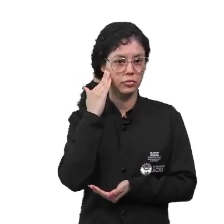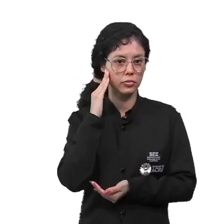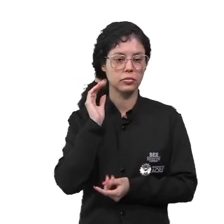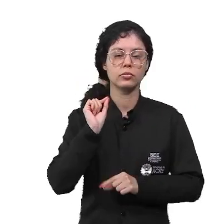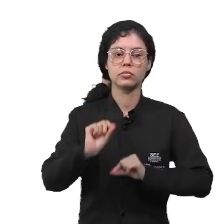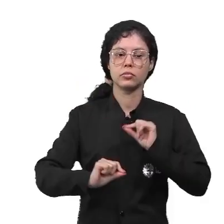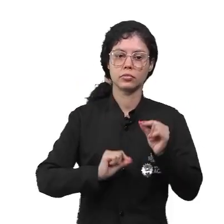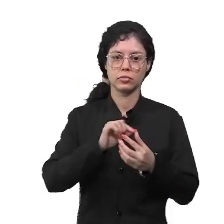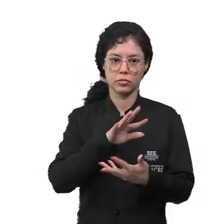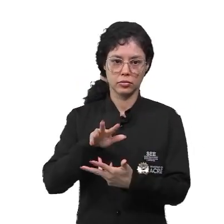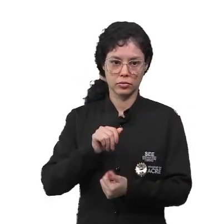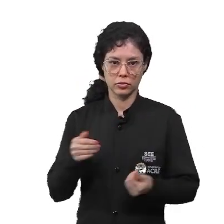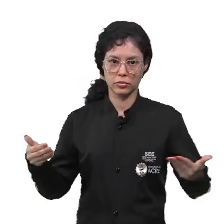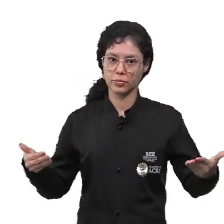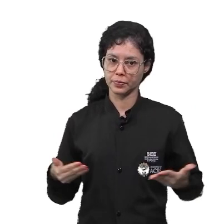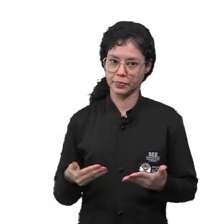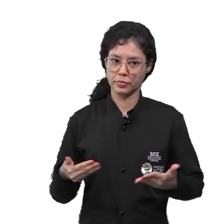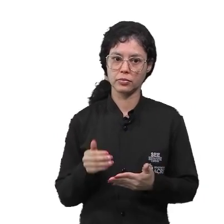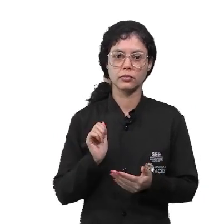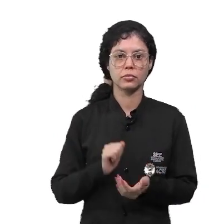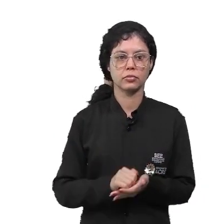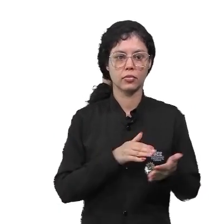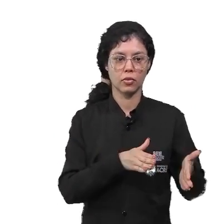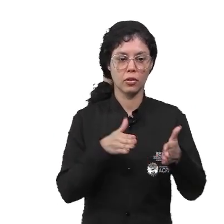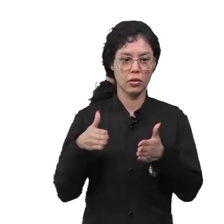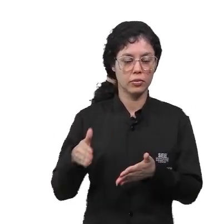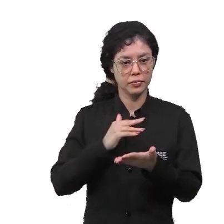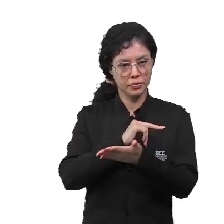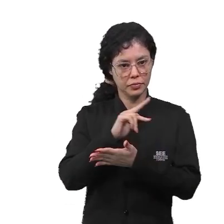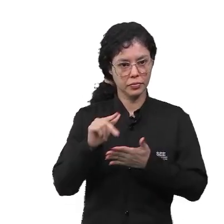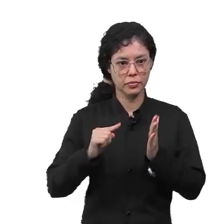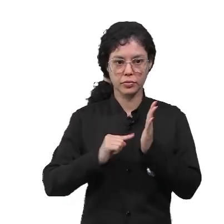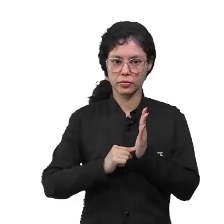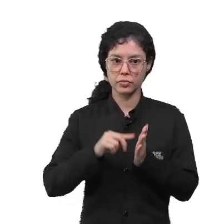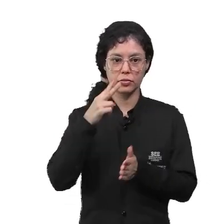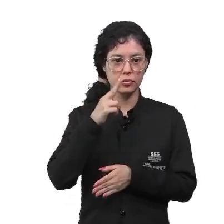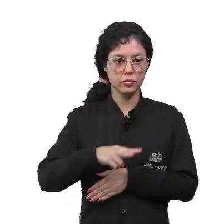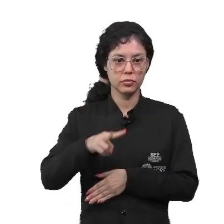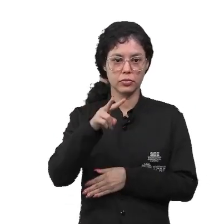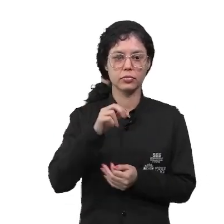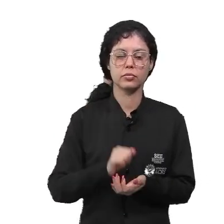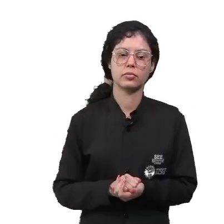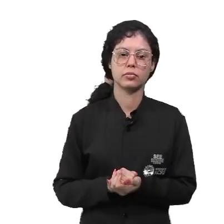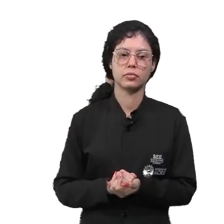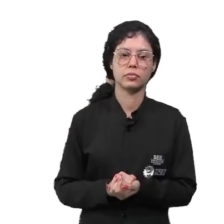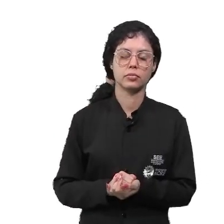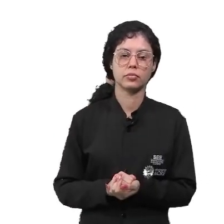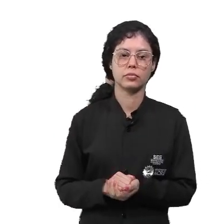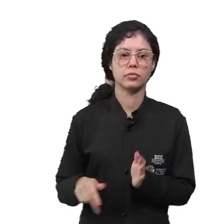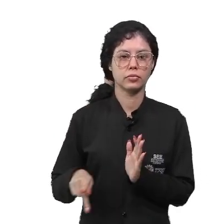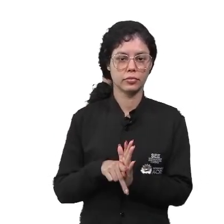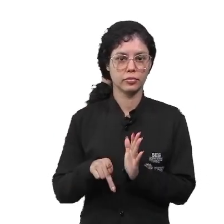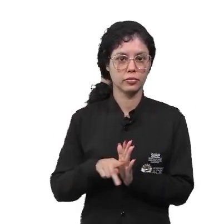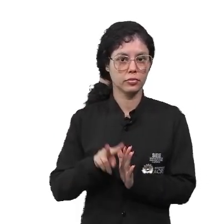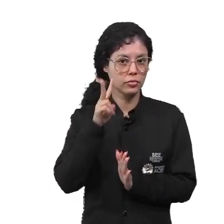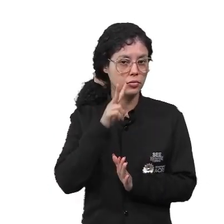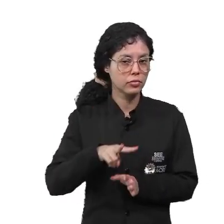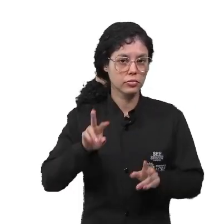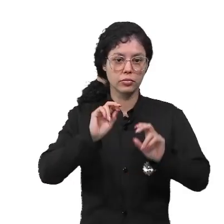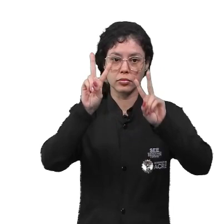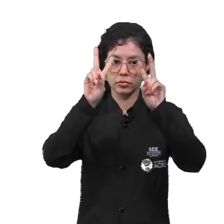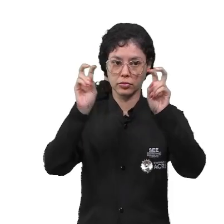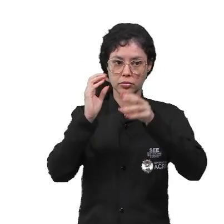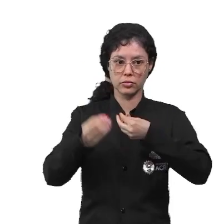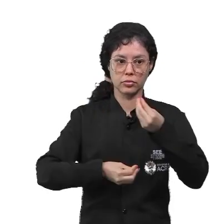busca compreender o mundo atual a partir de diversos pontos de vista. Ela analisa